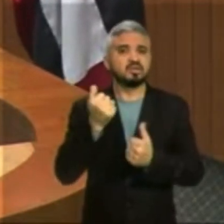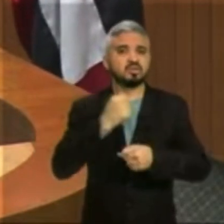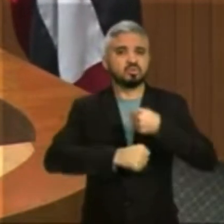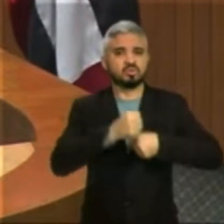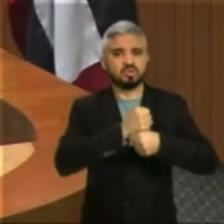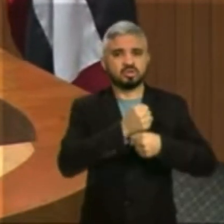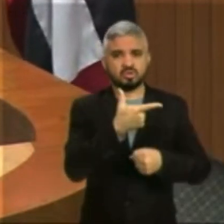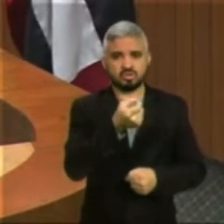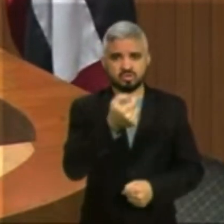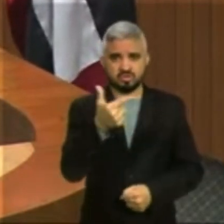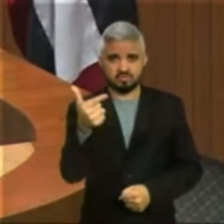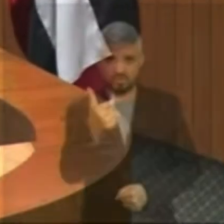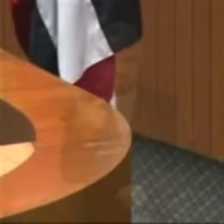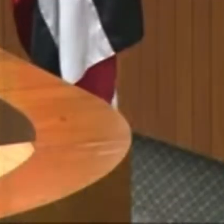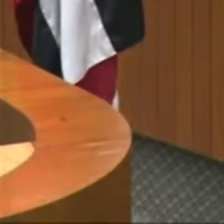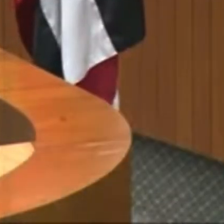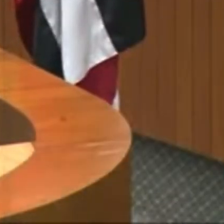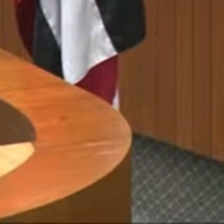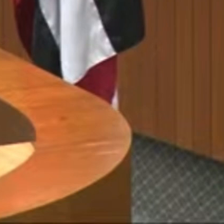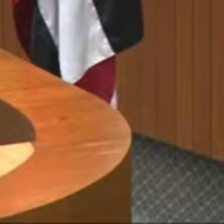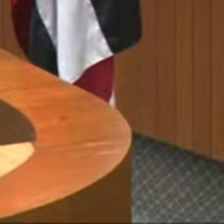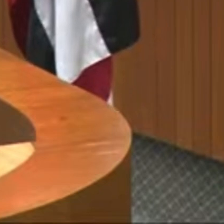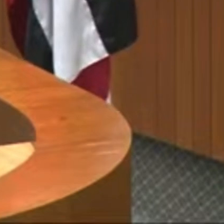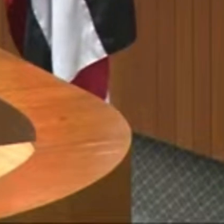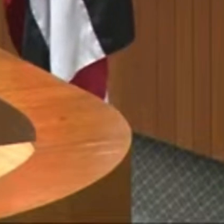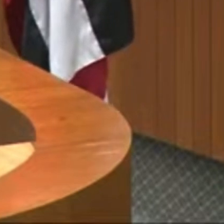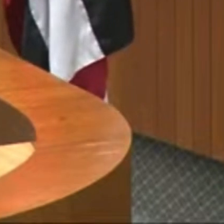de 2022.